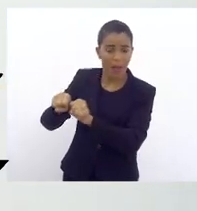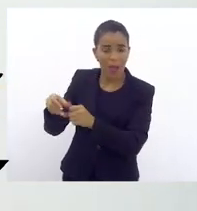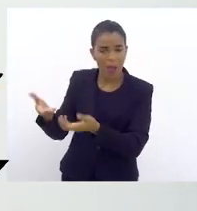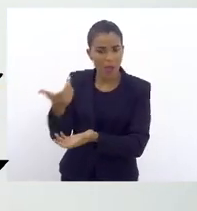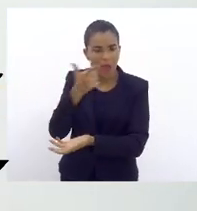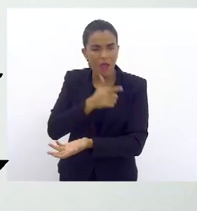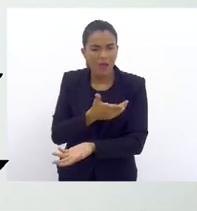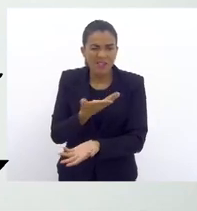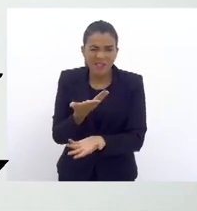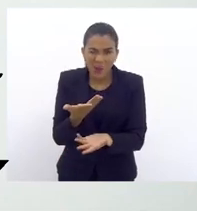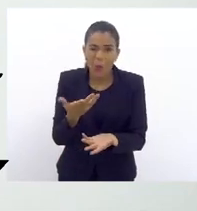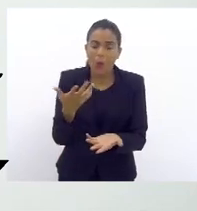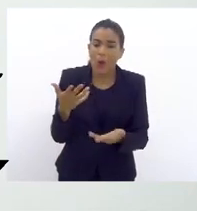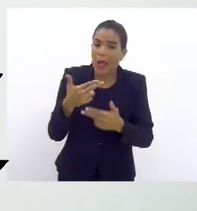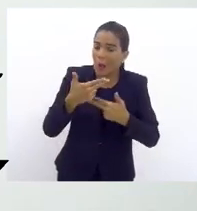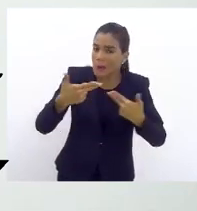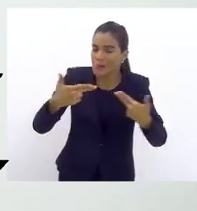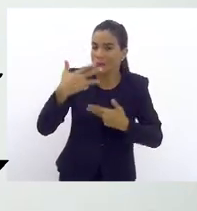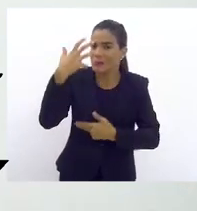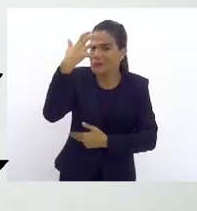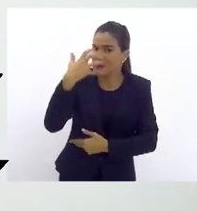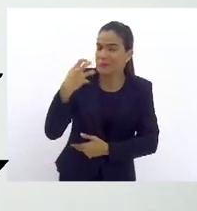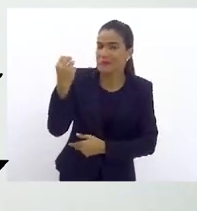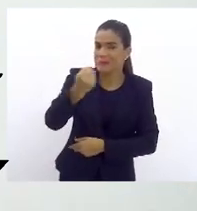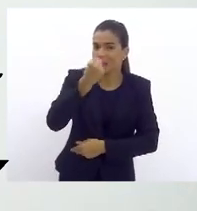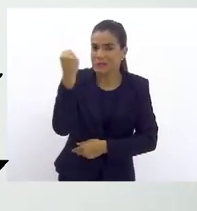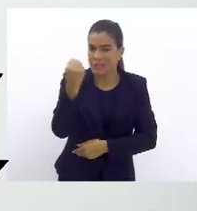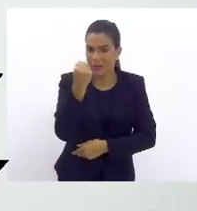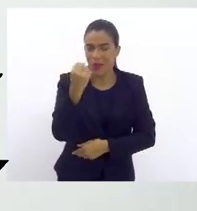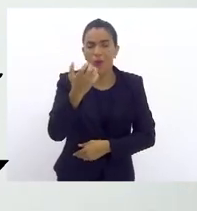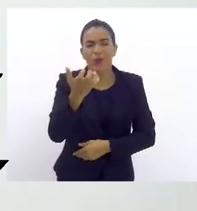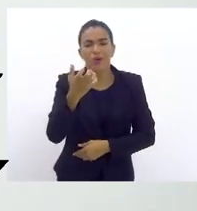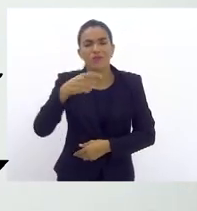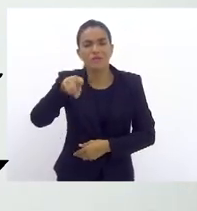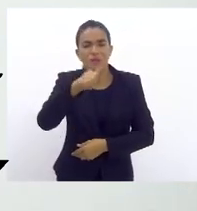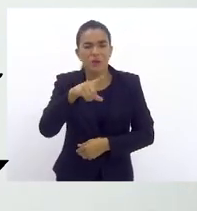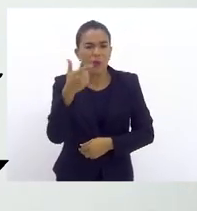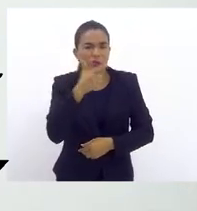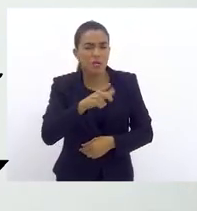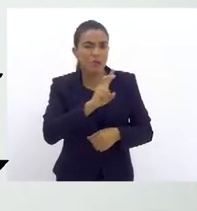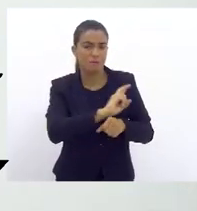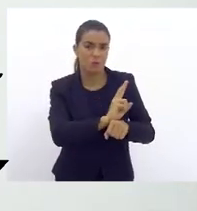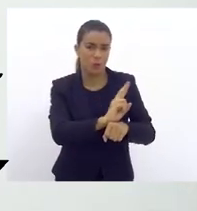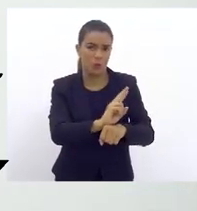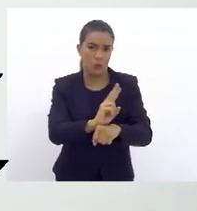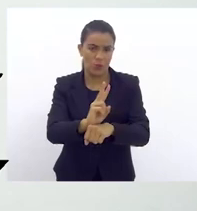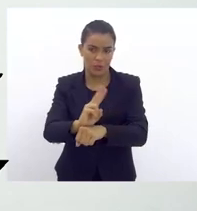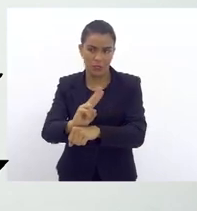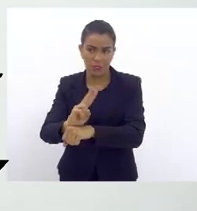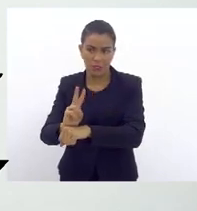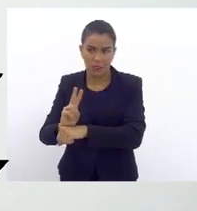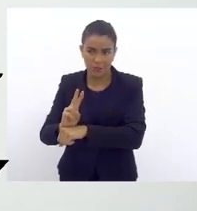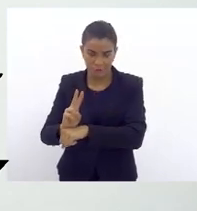é são coisas sérias que a gente vive eu queria que vocês conseguisse monitorar também